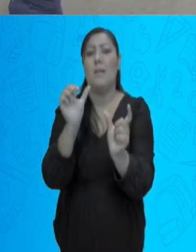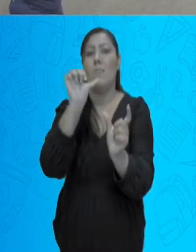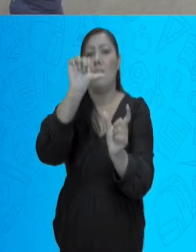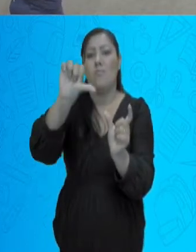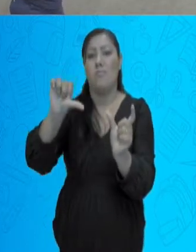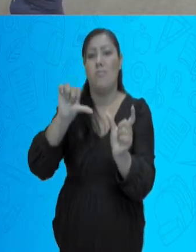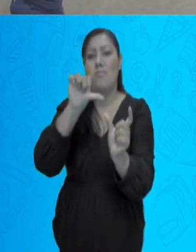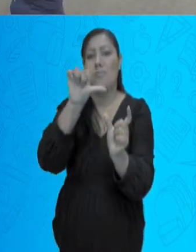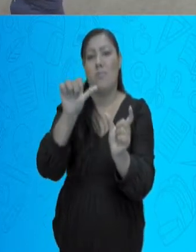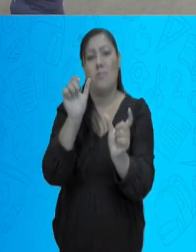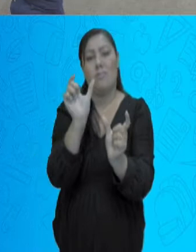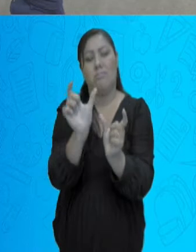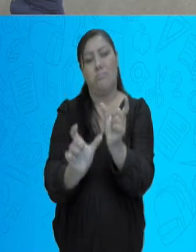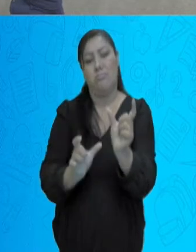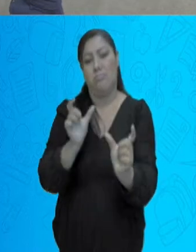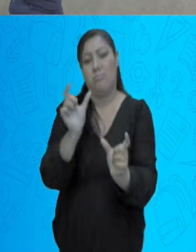verbos